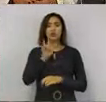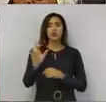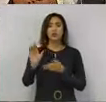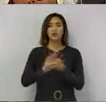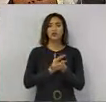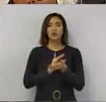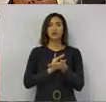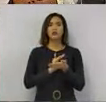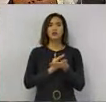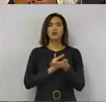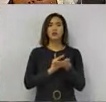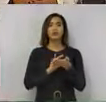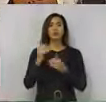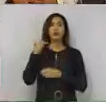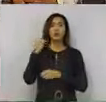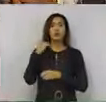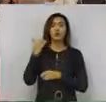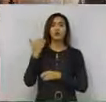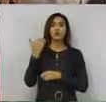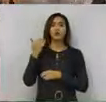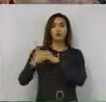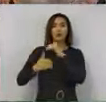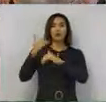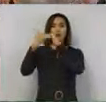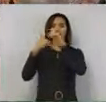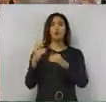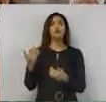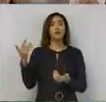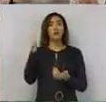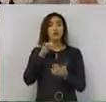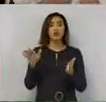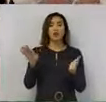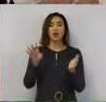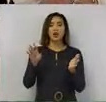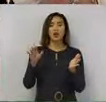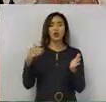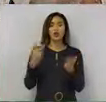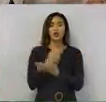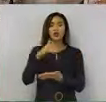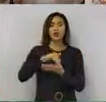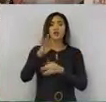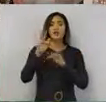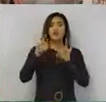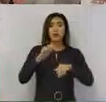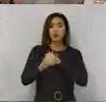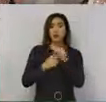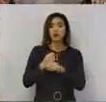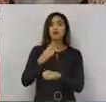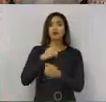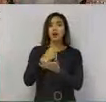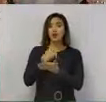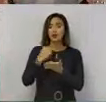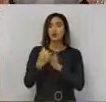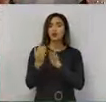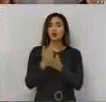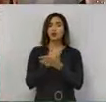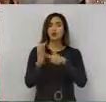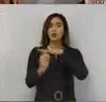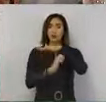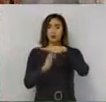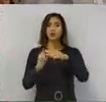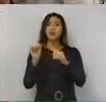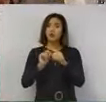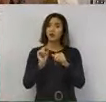BID, se Deus quiser isso vai acontecer até o final do ano, a gente vai poder fazer a contratação das empresas que vão executar